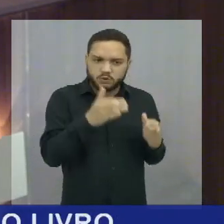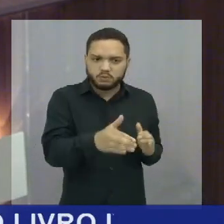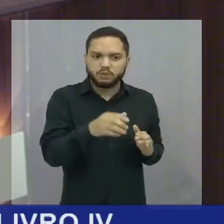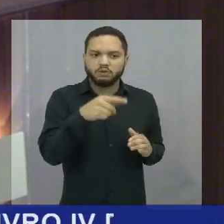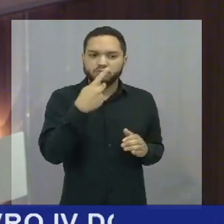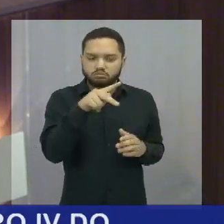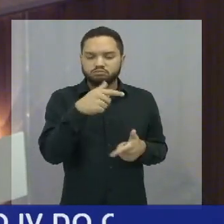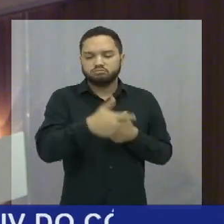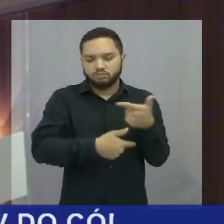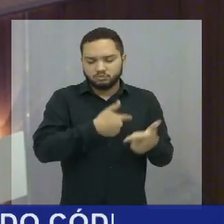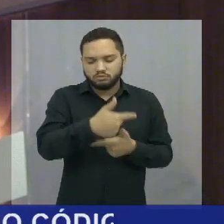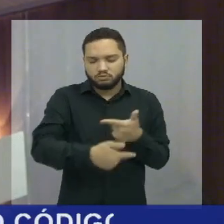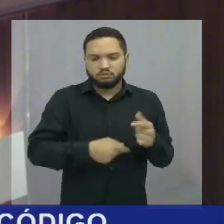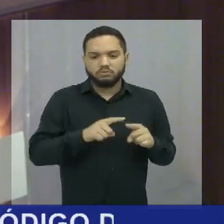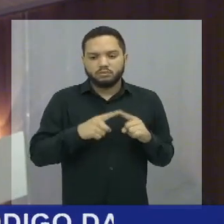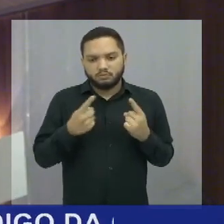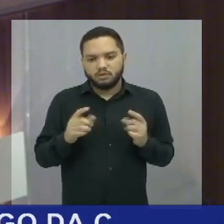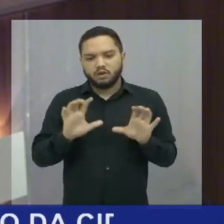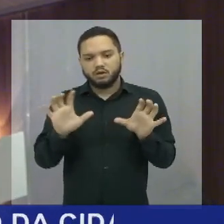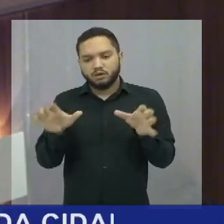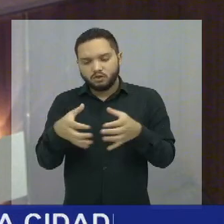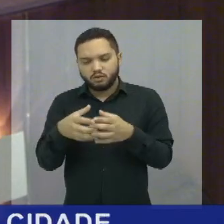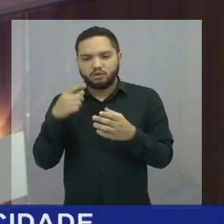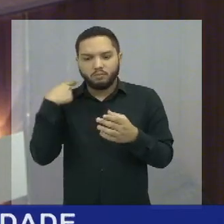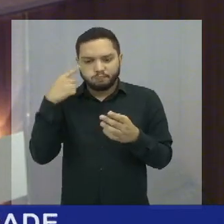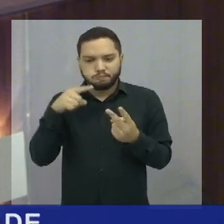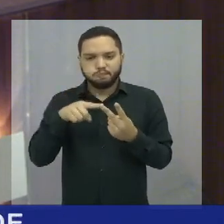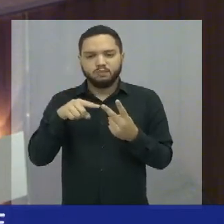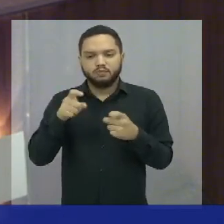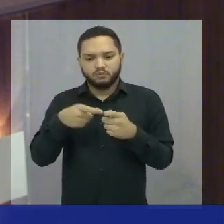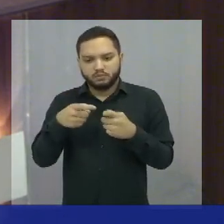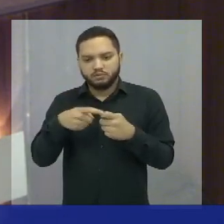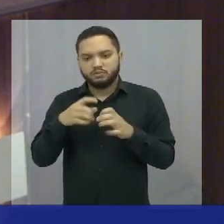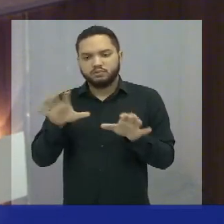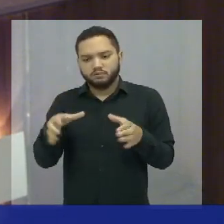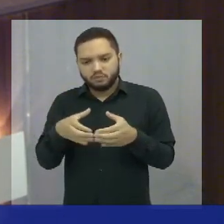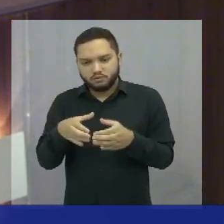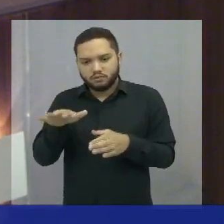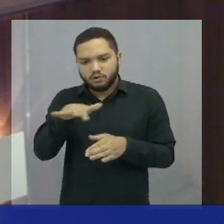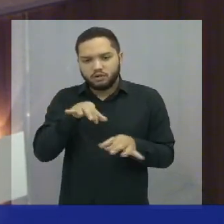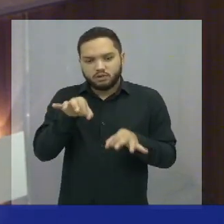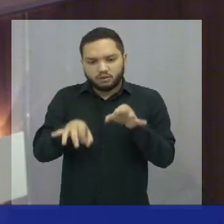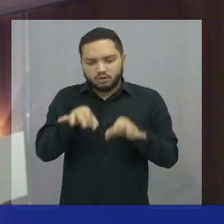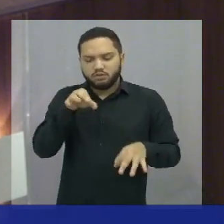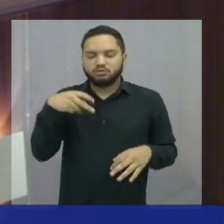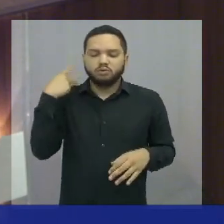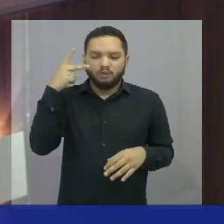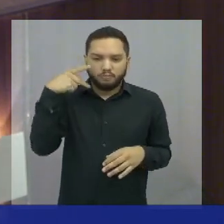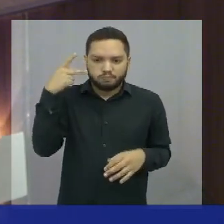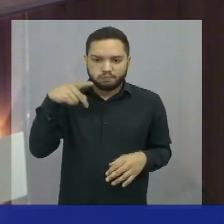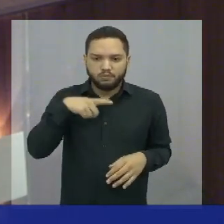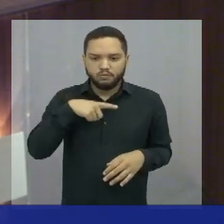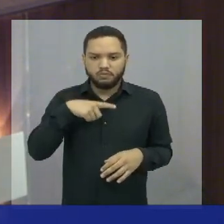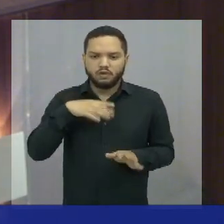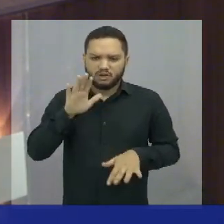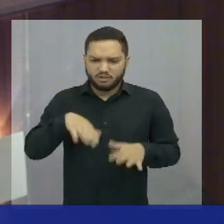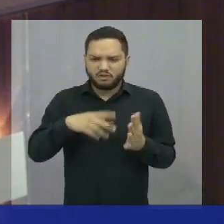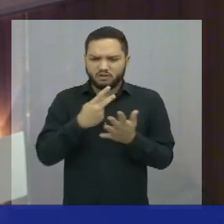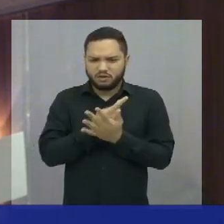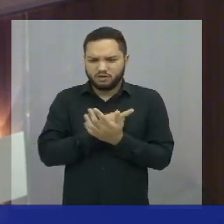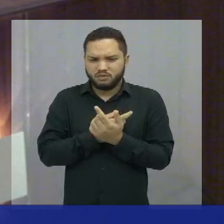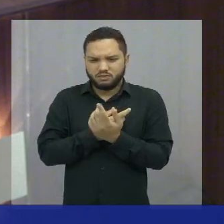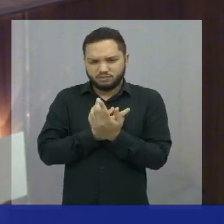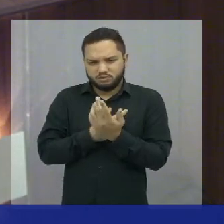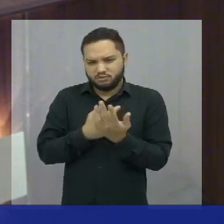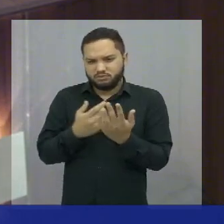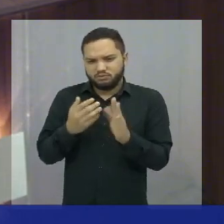Mas como também advogado, médico, juiz, talvez até promotores, tem uma turma, às vezes, que tem